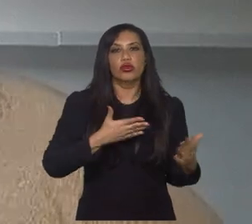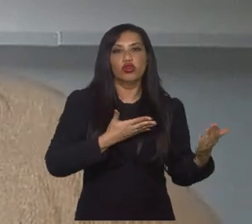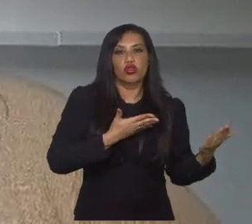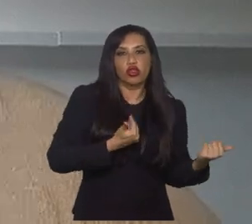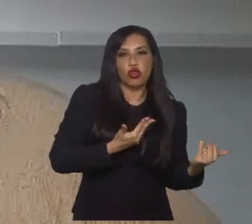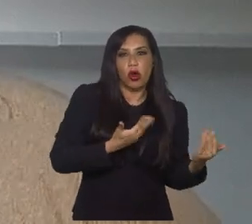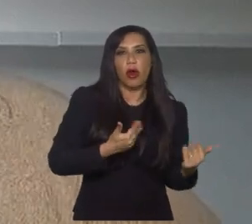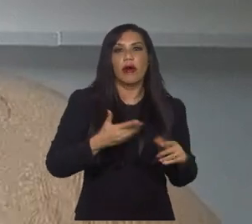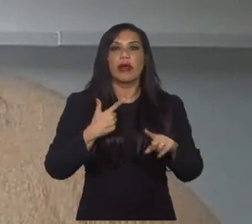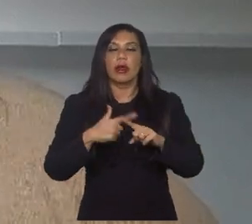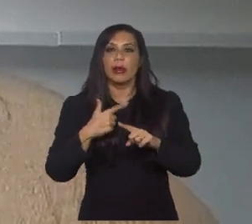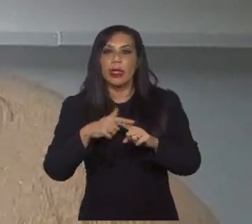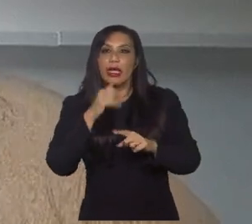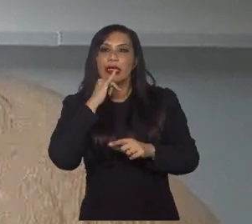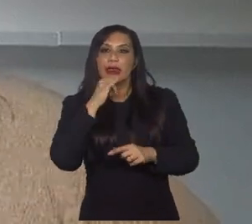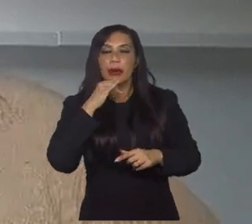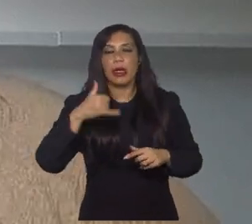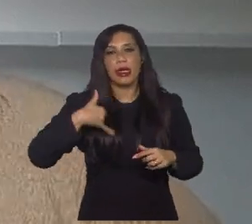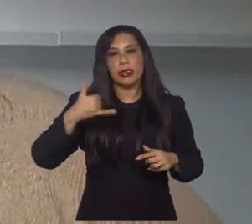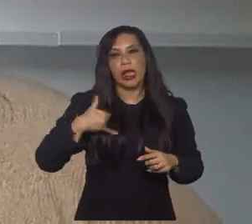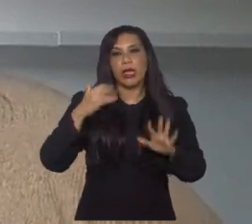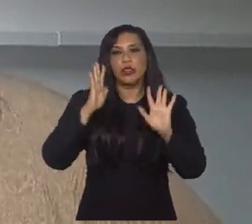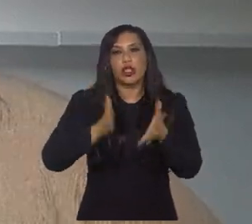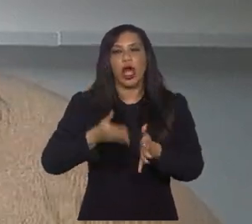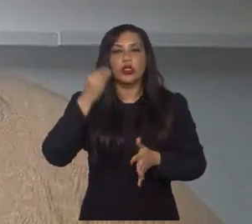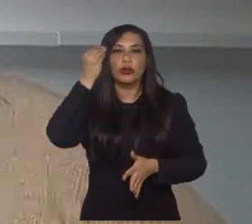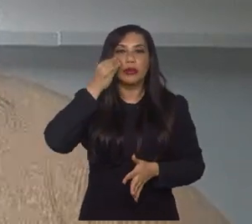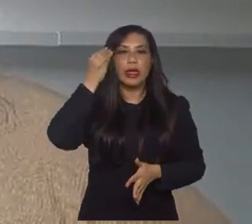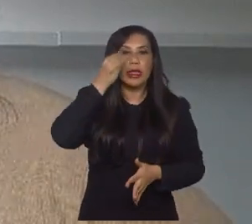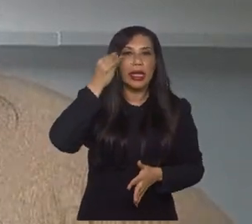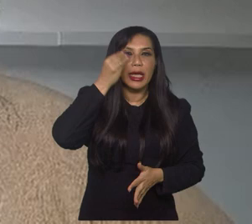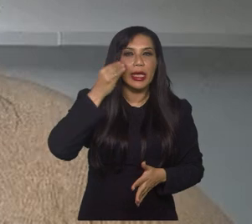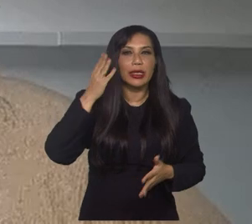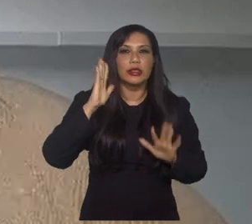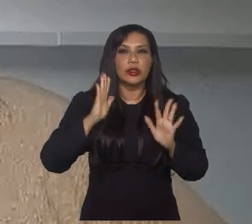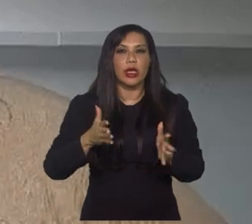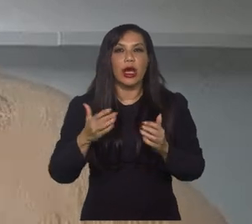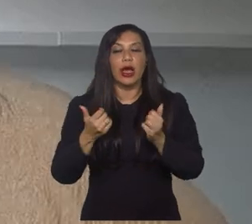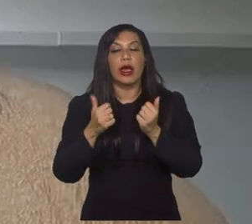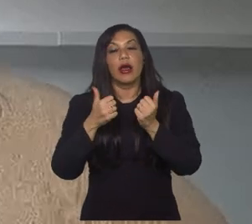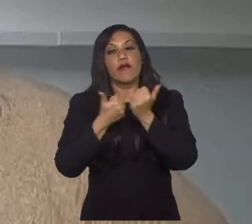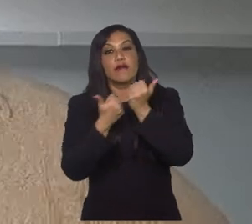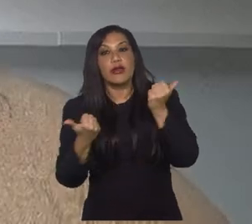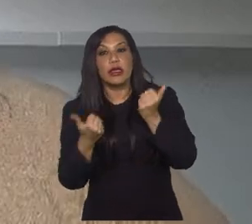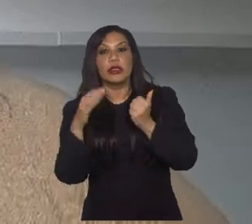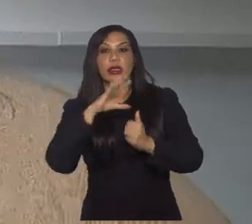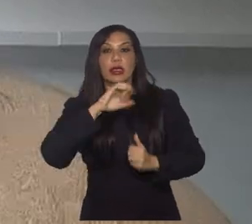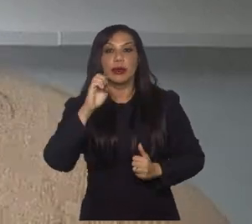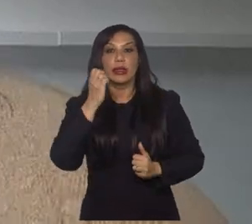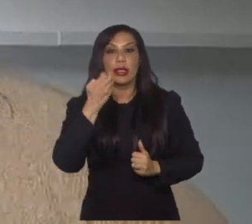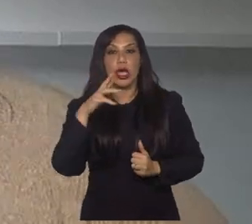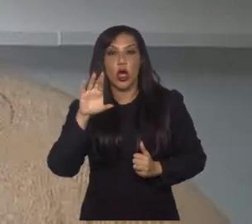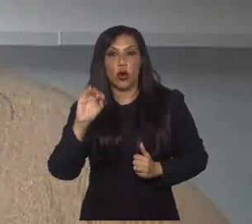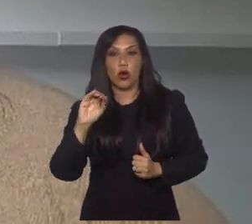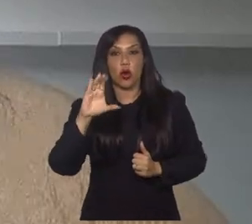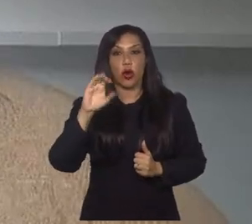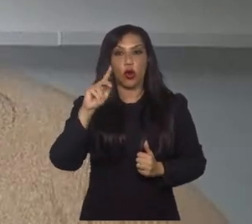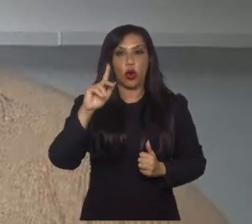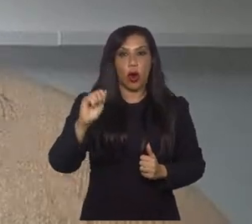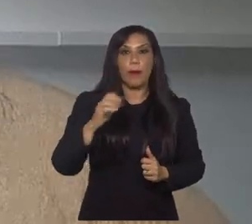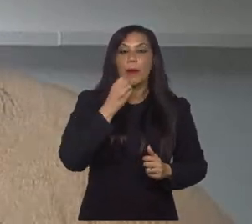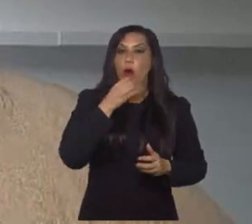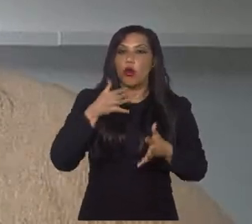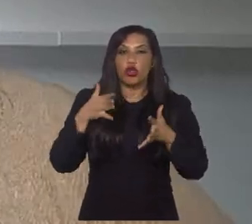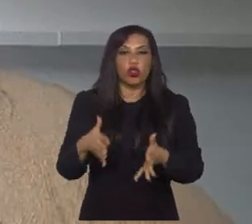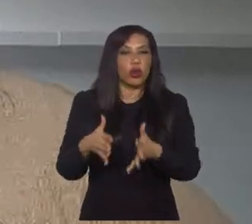mais consolidada em termos de idade, experiência também. Bateram num vice-campeonato na Eurocopa, jogando um excelente